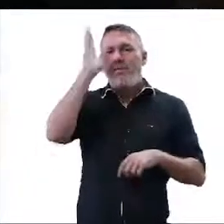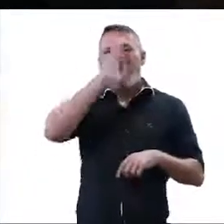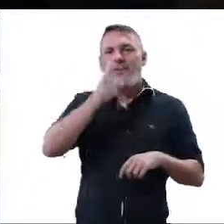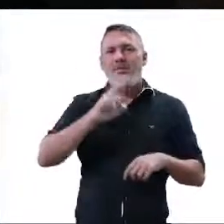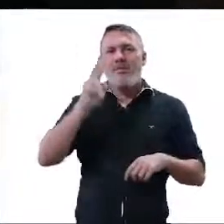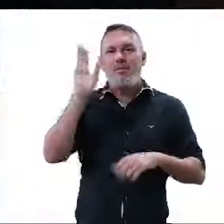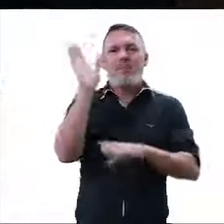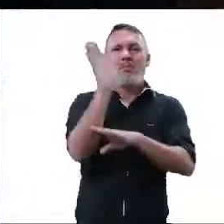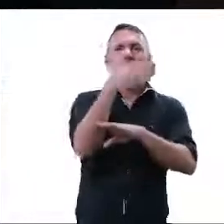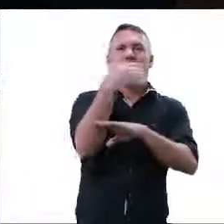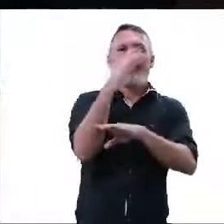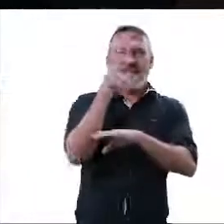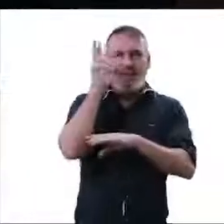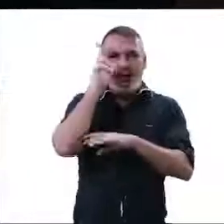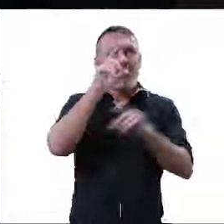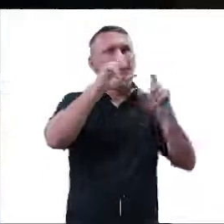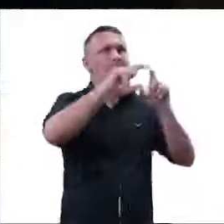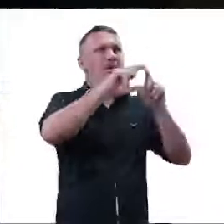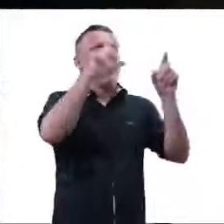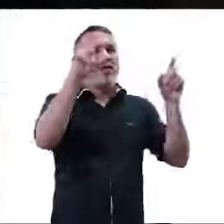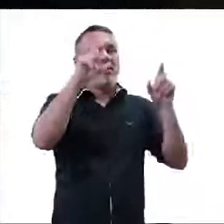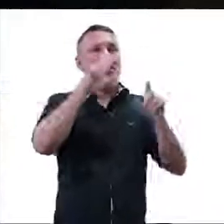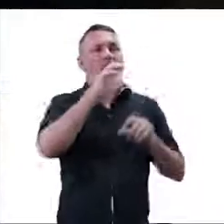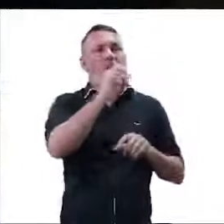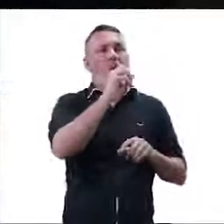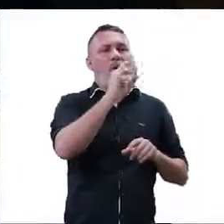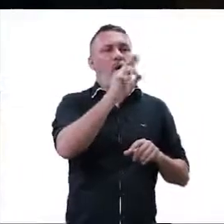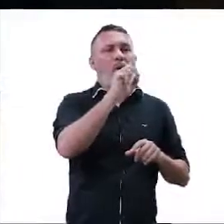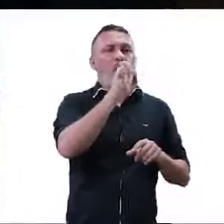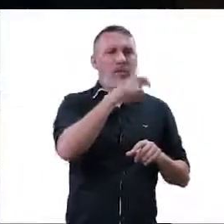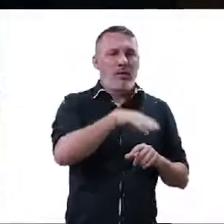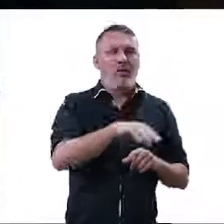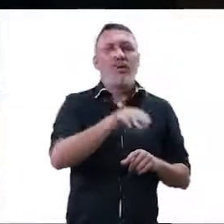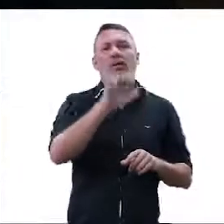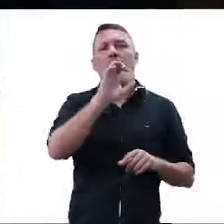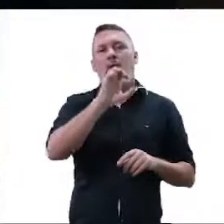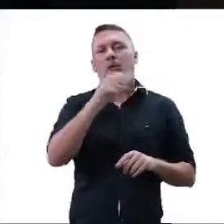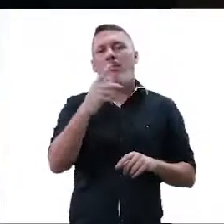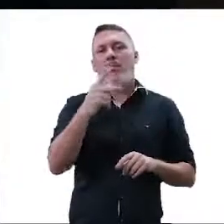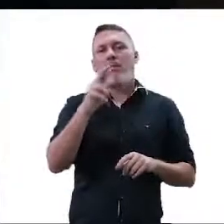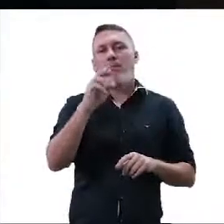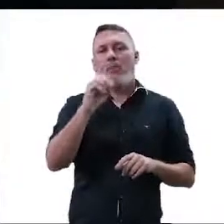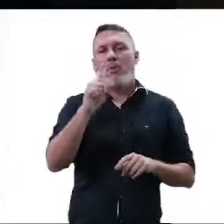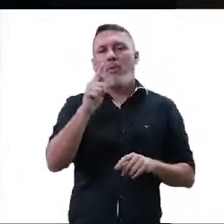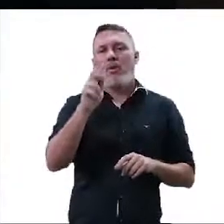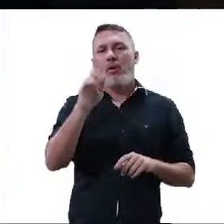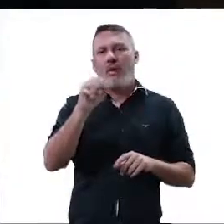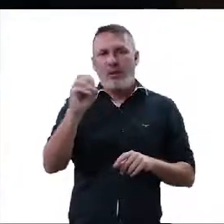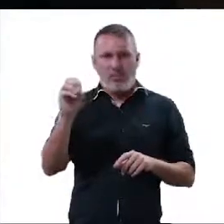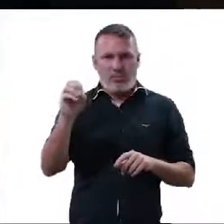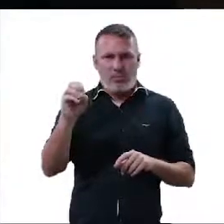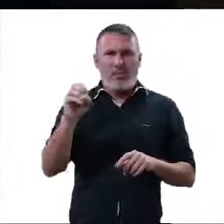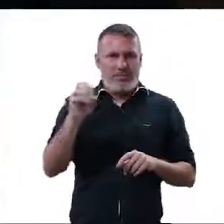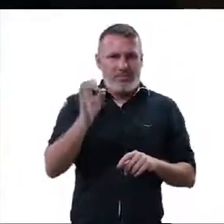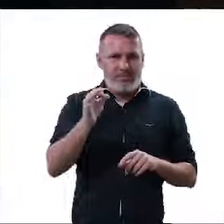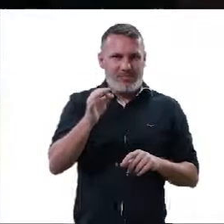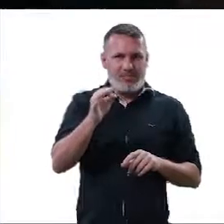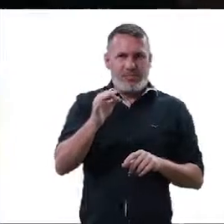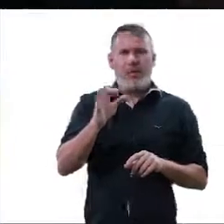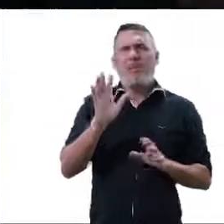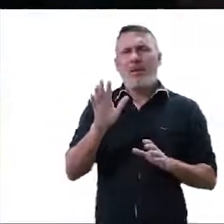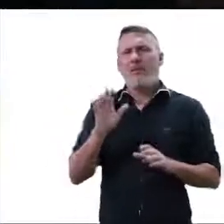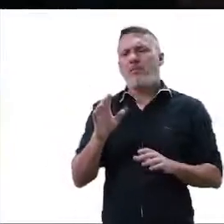bandeira brasileira, né? Ordem e progresso? Então, se esses indivíduos se comportam de maneira